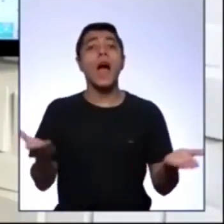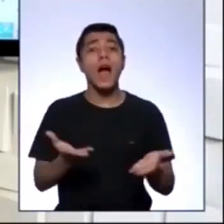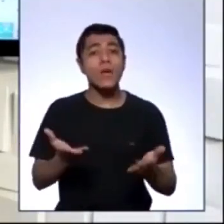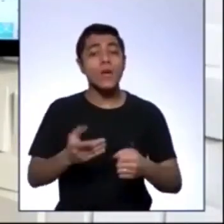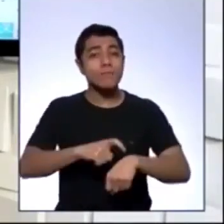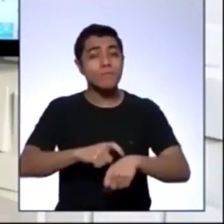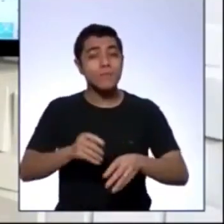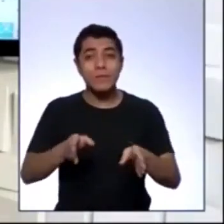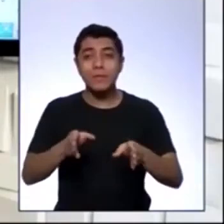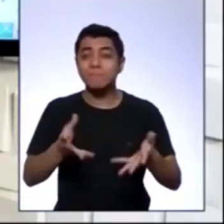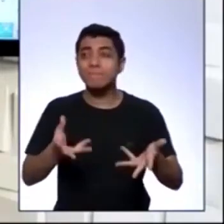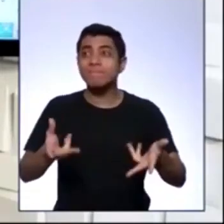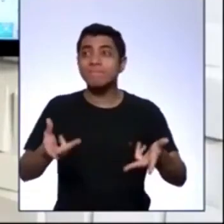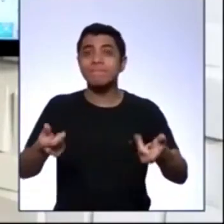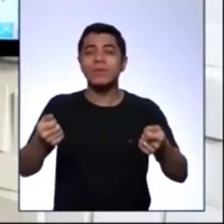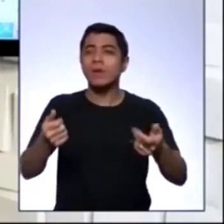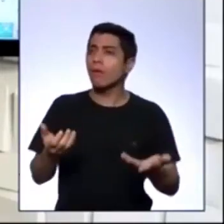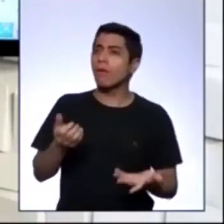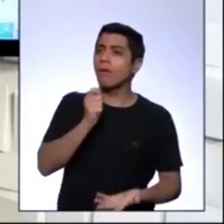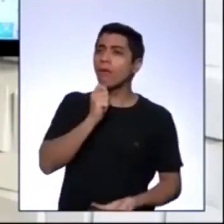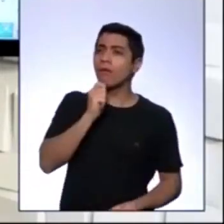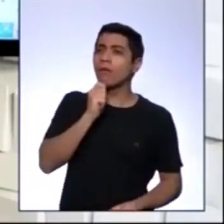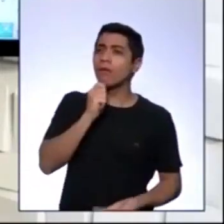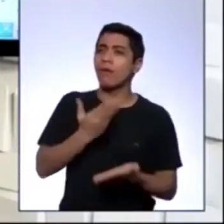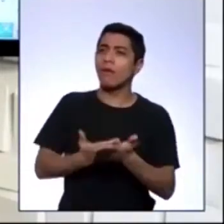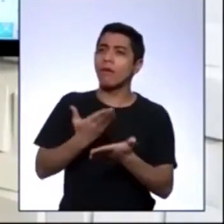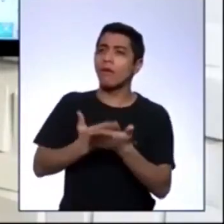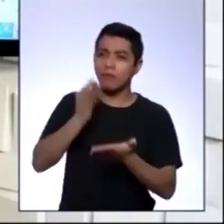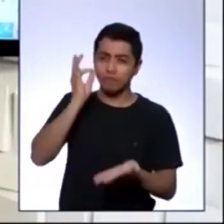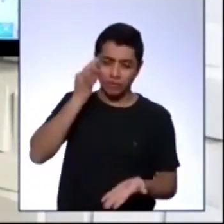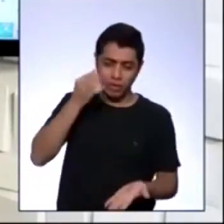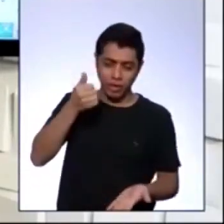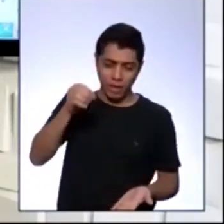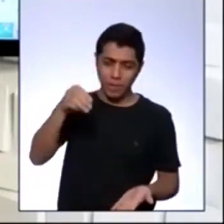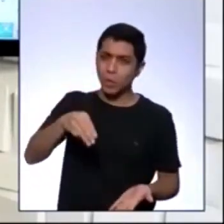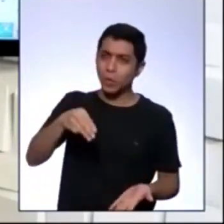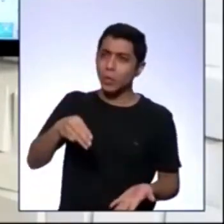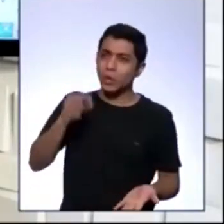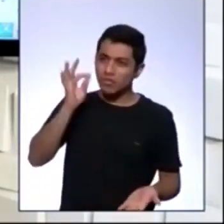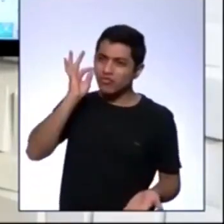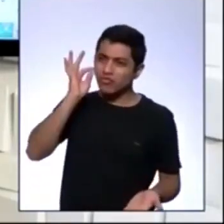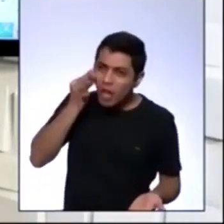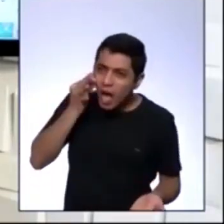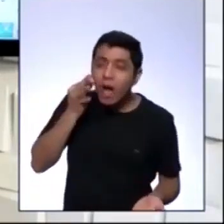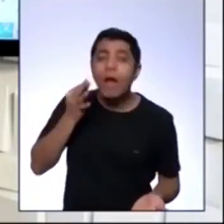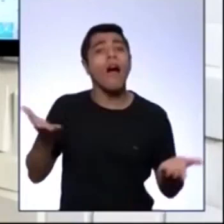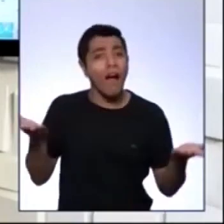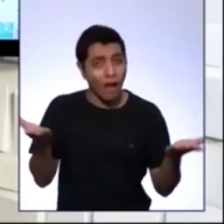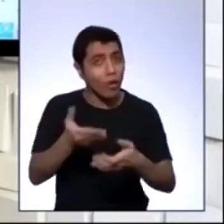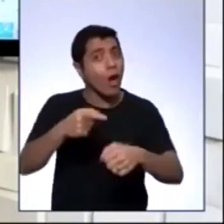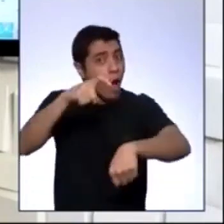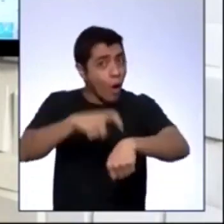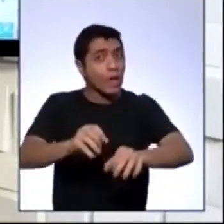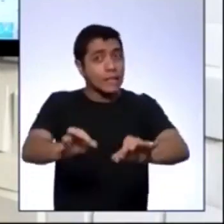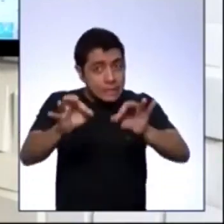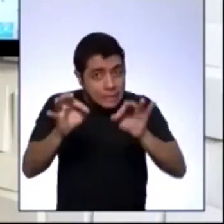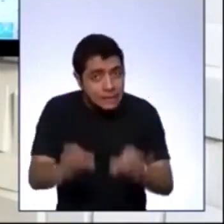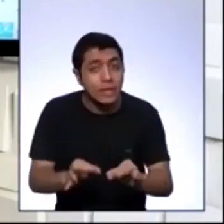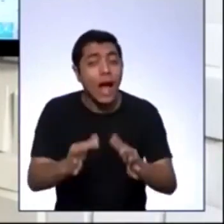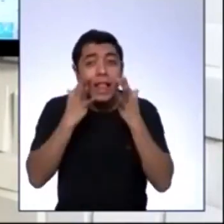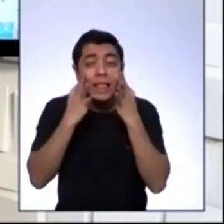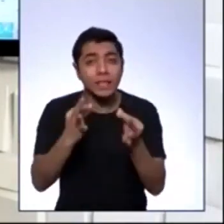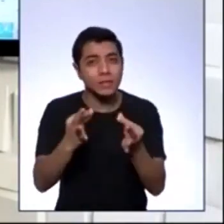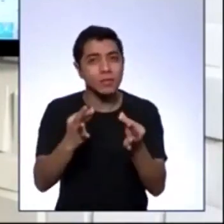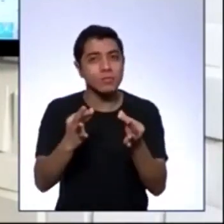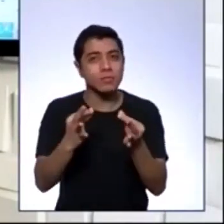mas já estamos nem com 10 minutos de aula Professor aí eu tô aqui esperando já é o momento já é um momento gente olha na tela